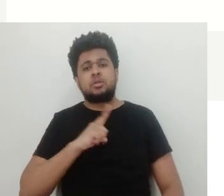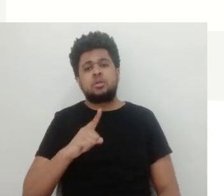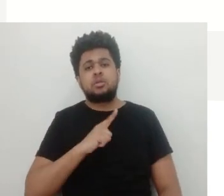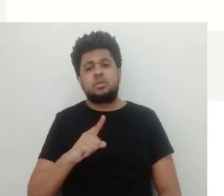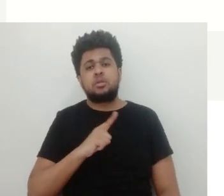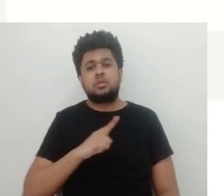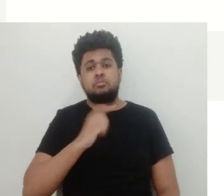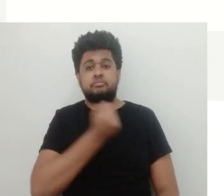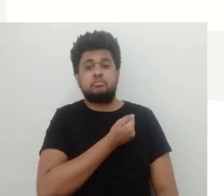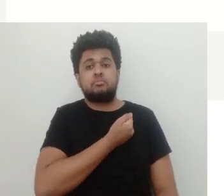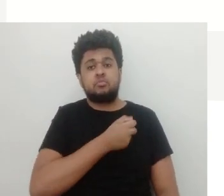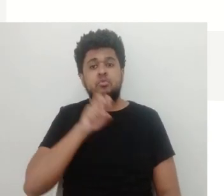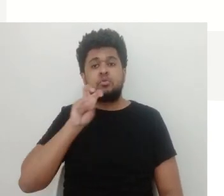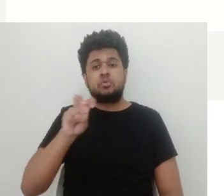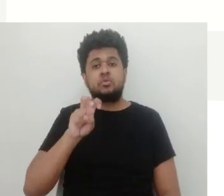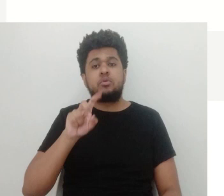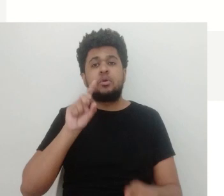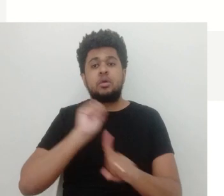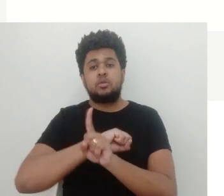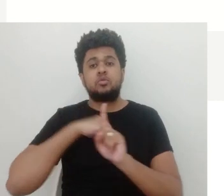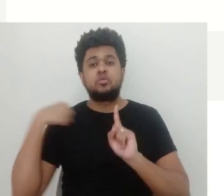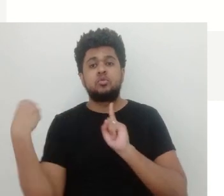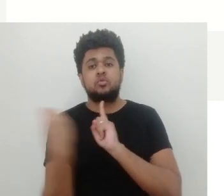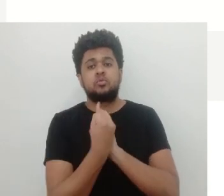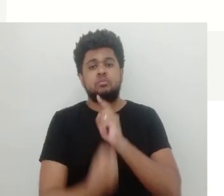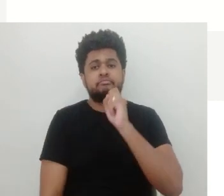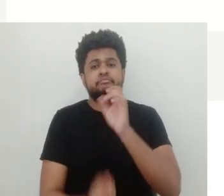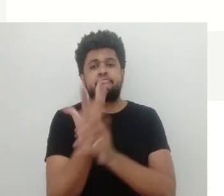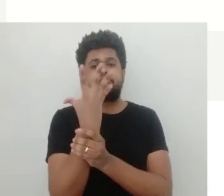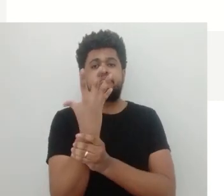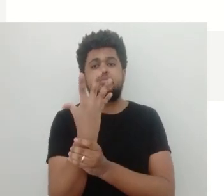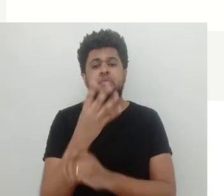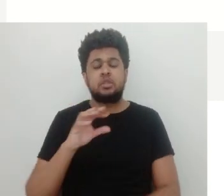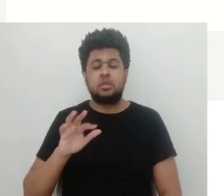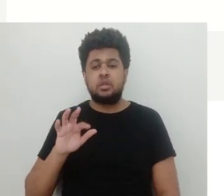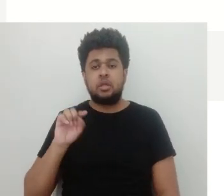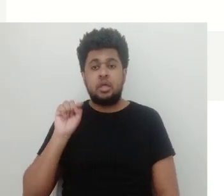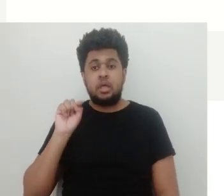social, de fato foi extremamente importante nesse sentido.